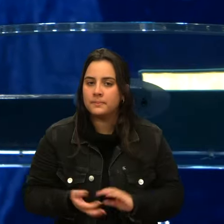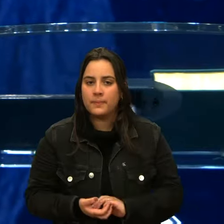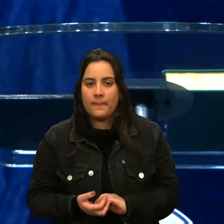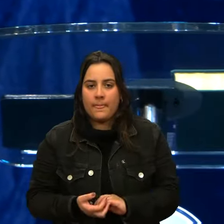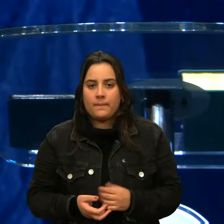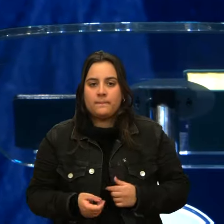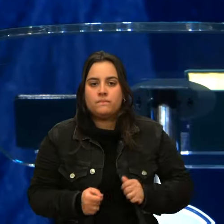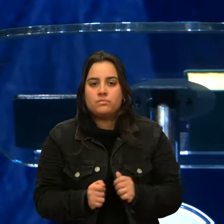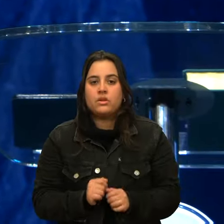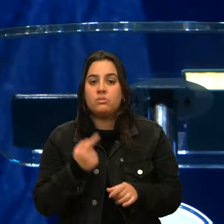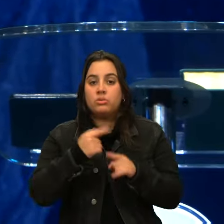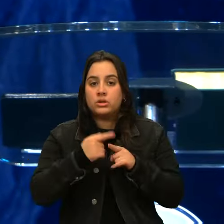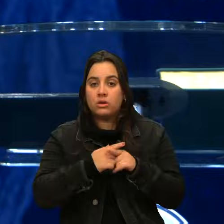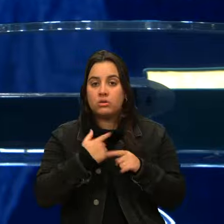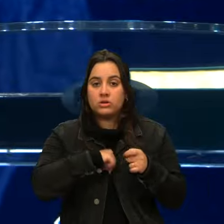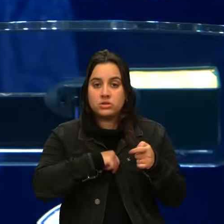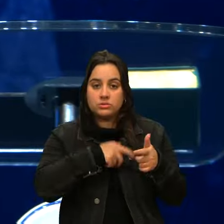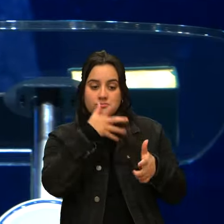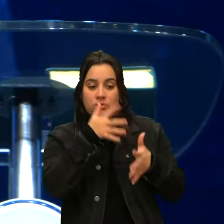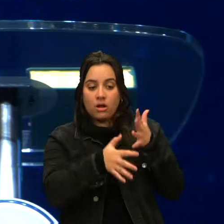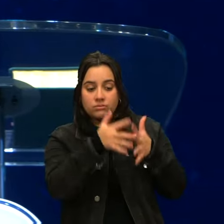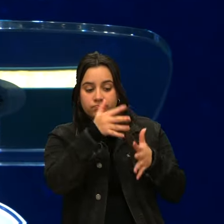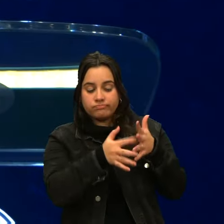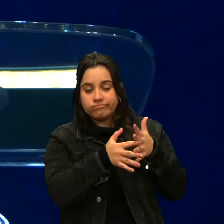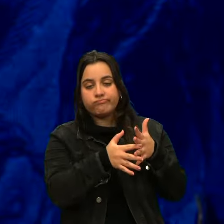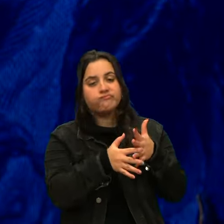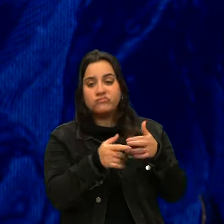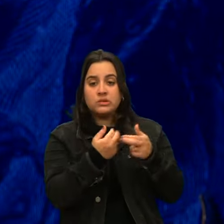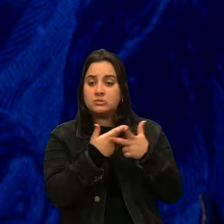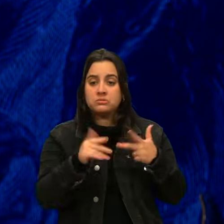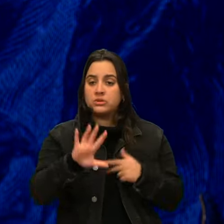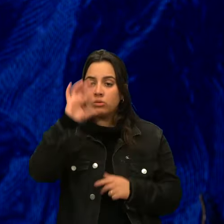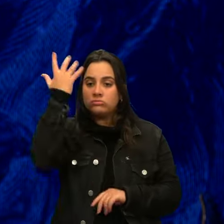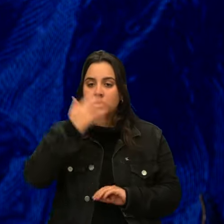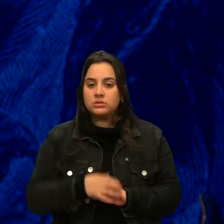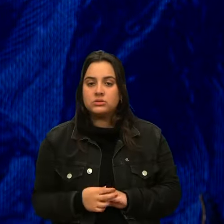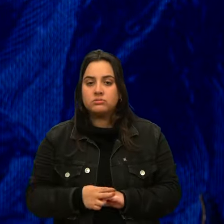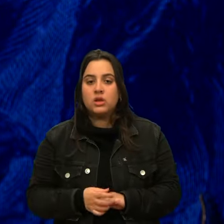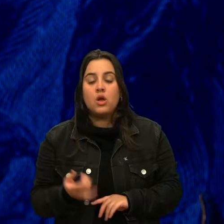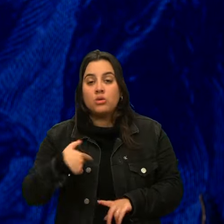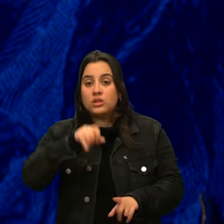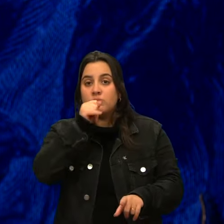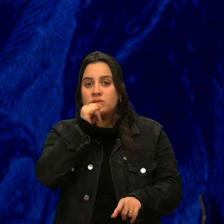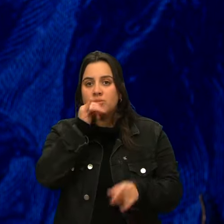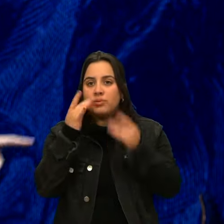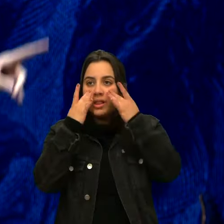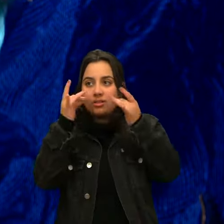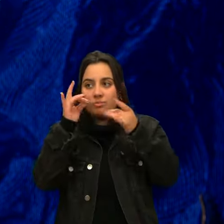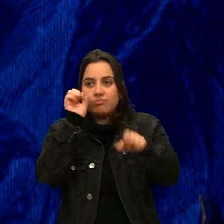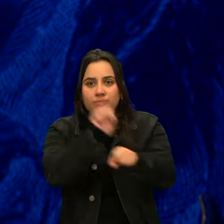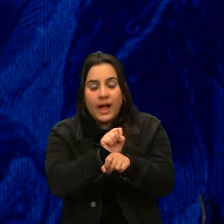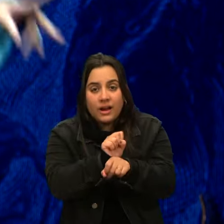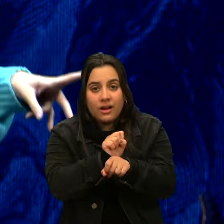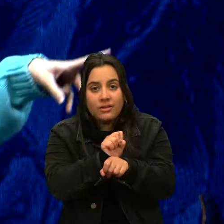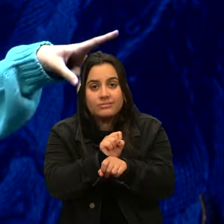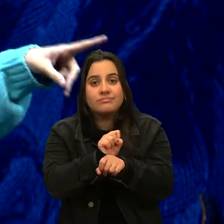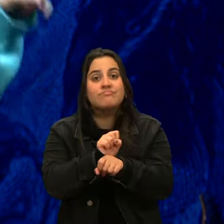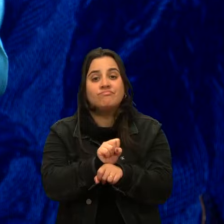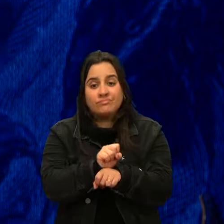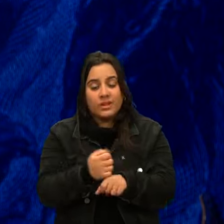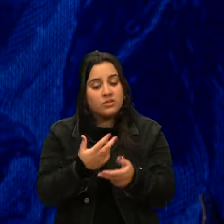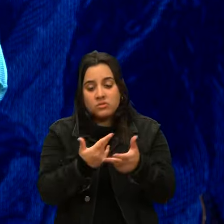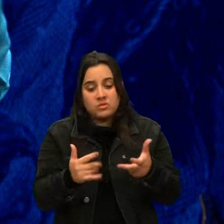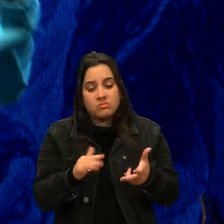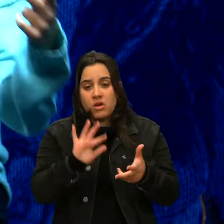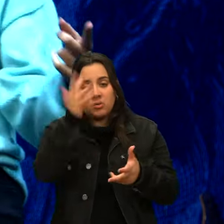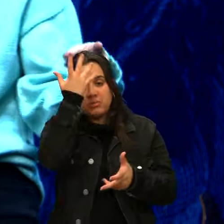gente se distrai, essas coisas acontecem. Quando a gente para de prestar atenção e quando você subestima